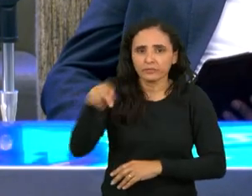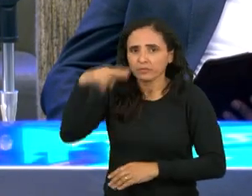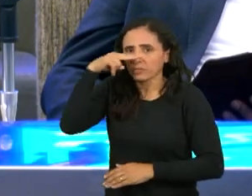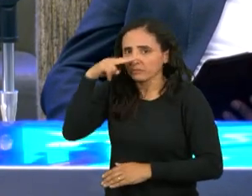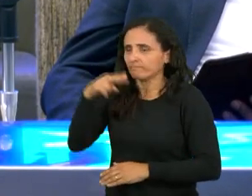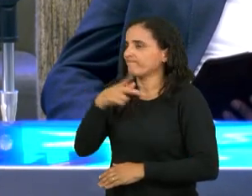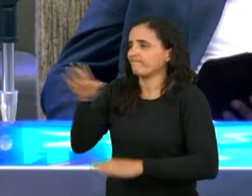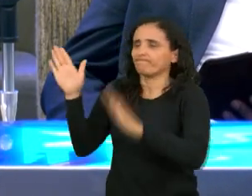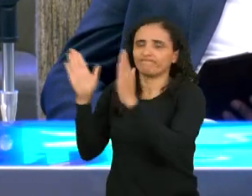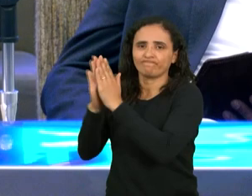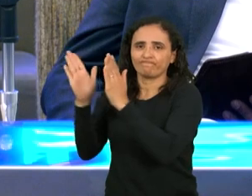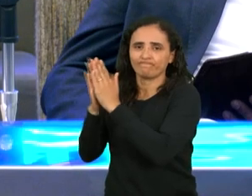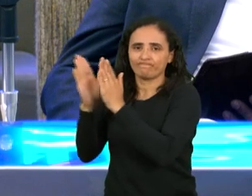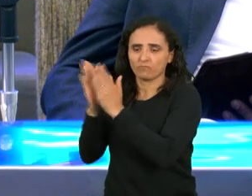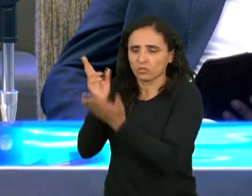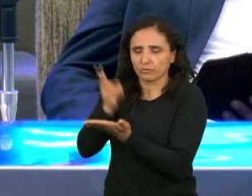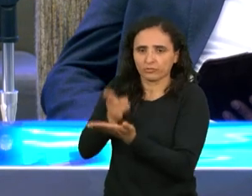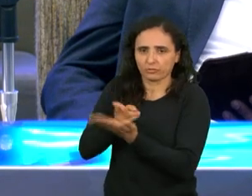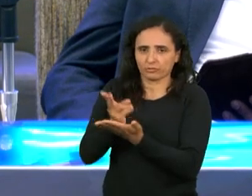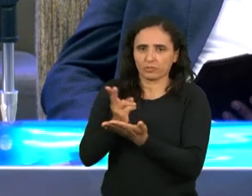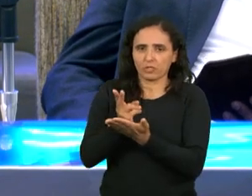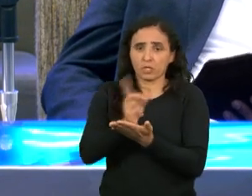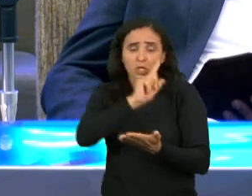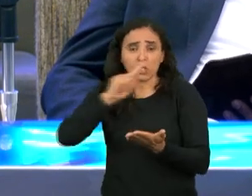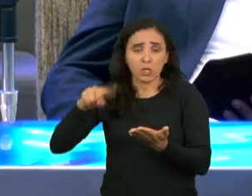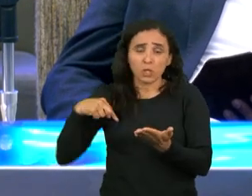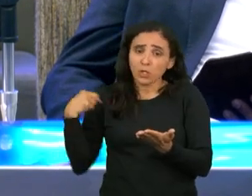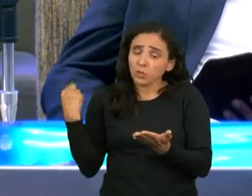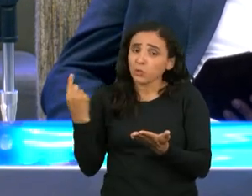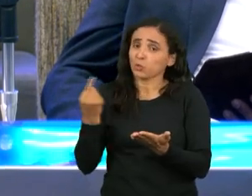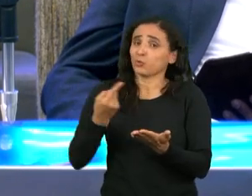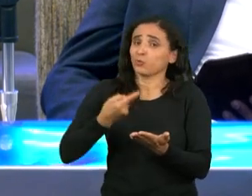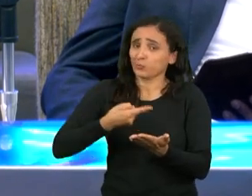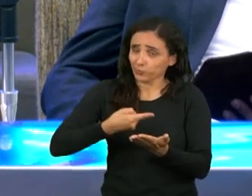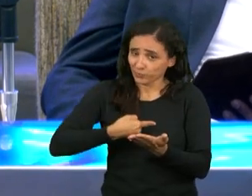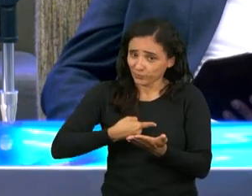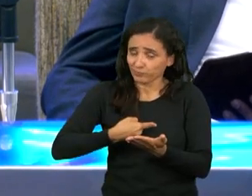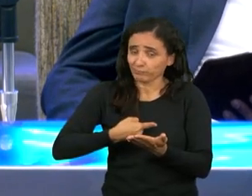quais todos nós também antes